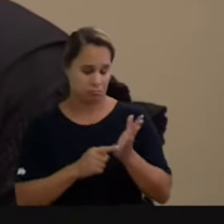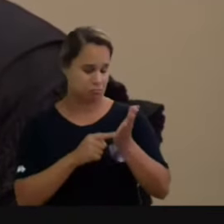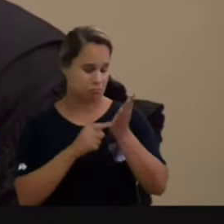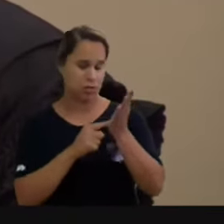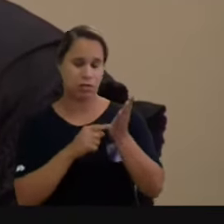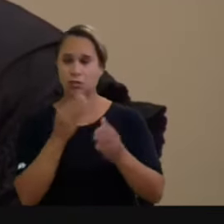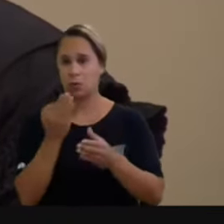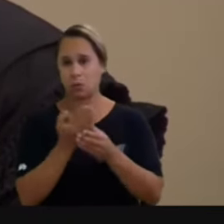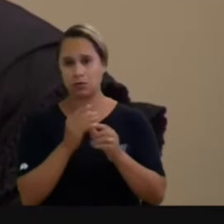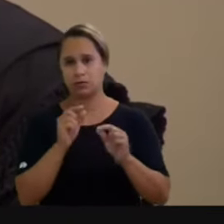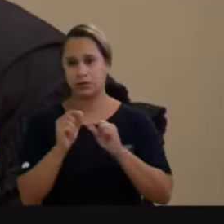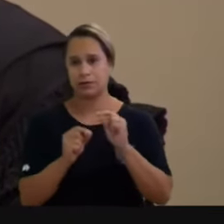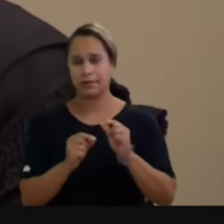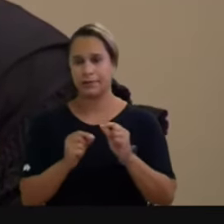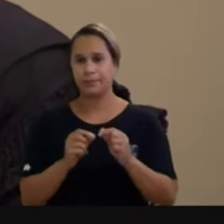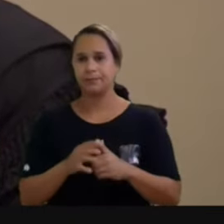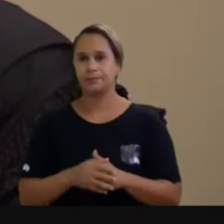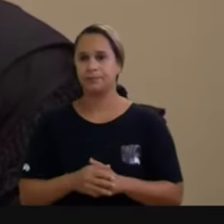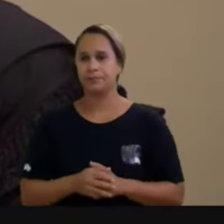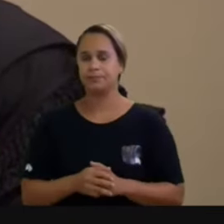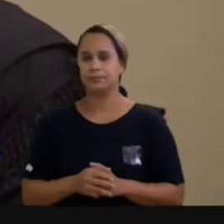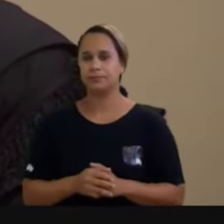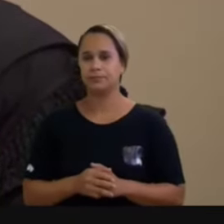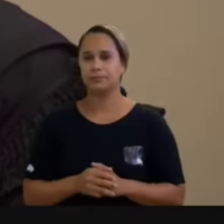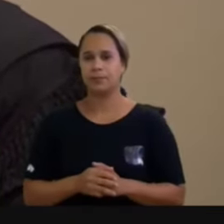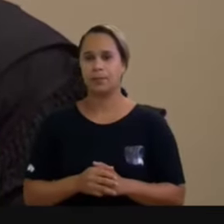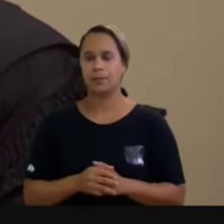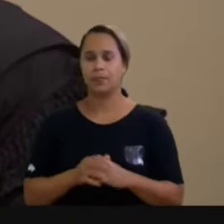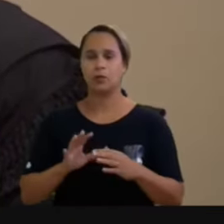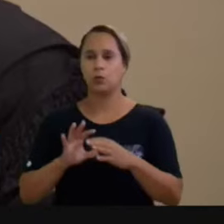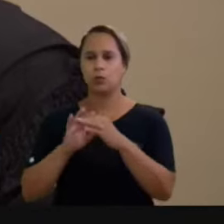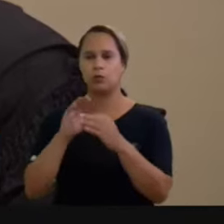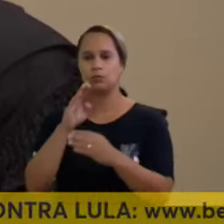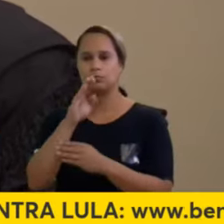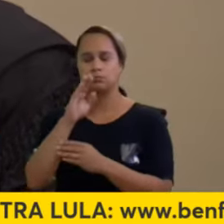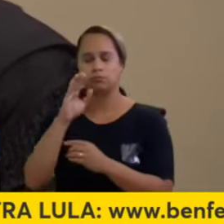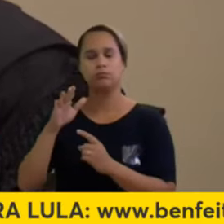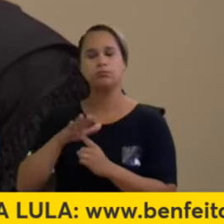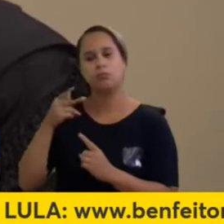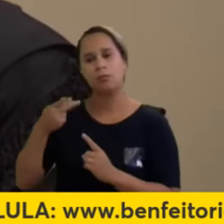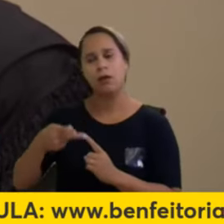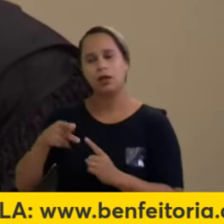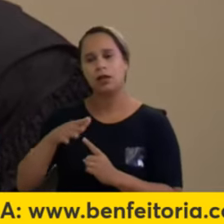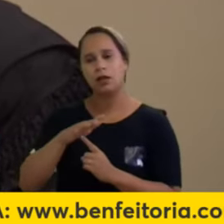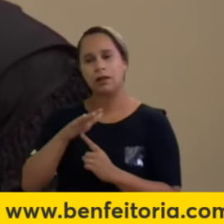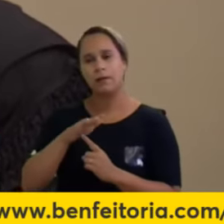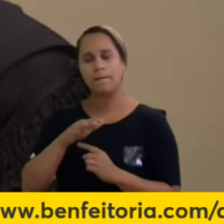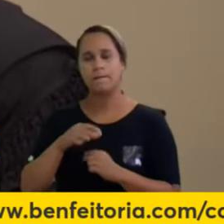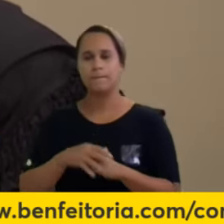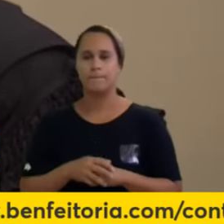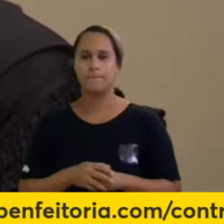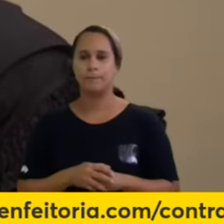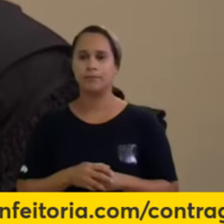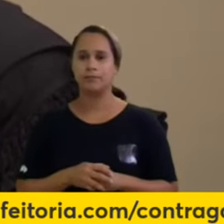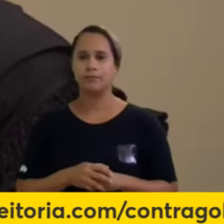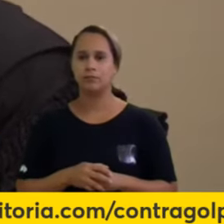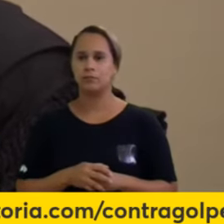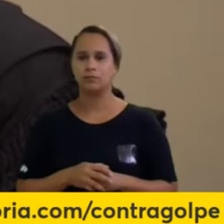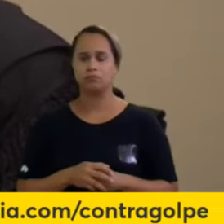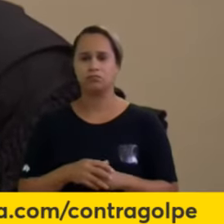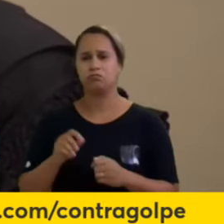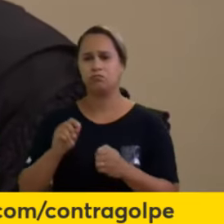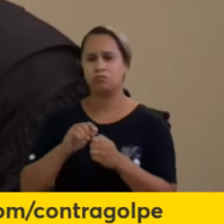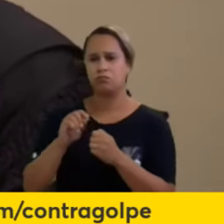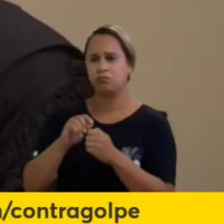informações e dos documentos apresentados pela união Paraná o diretório Estadual da União Brasil afirmou que não realizou despesas na pré-campanha em favor dos